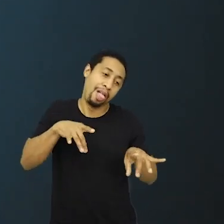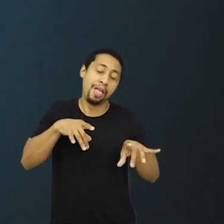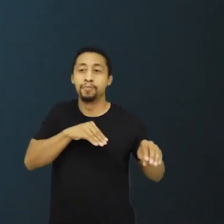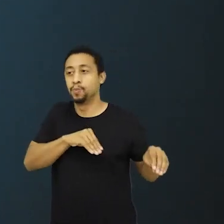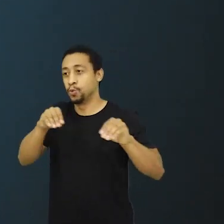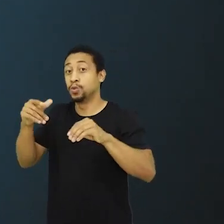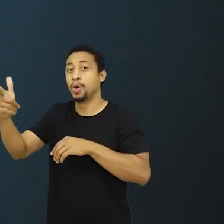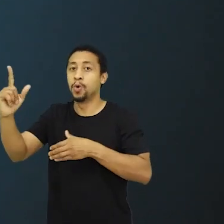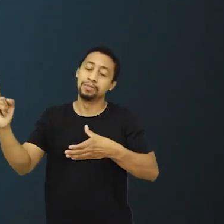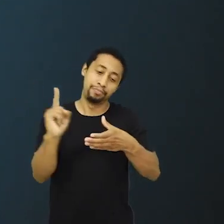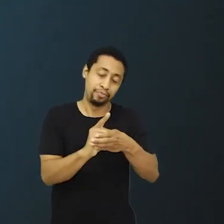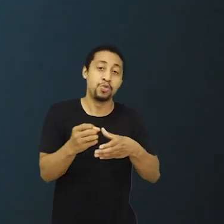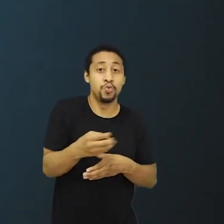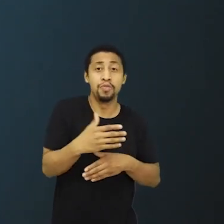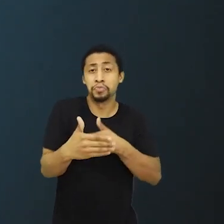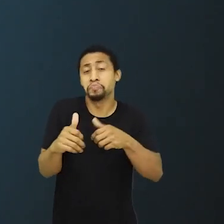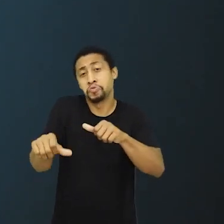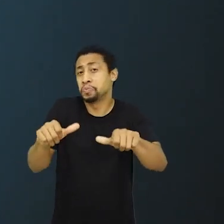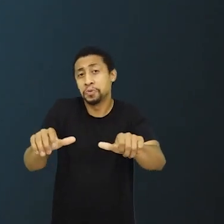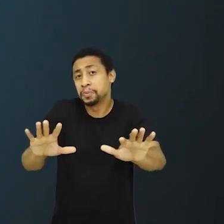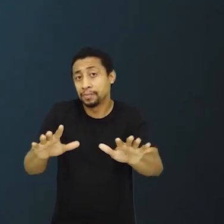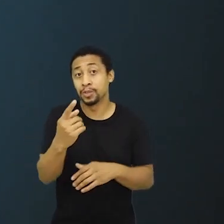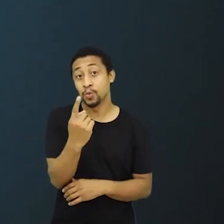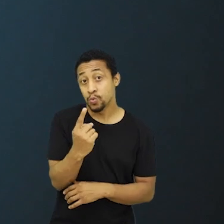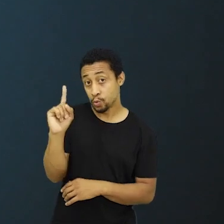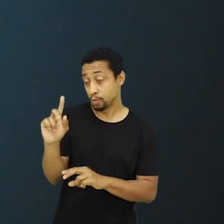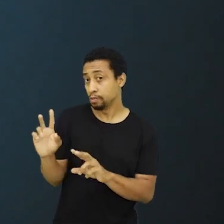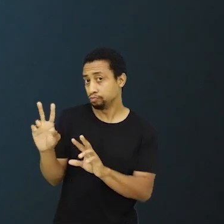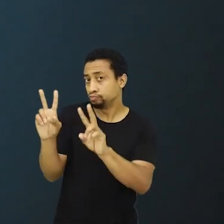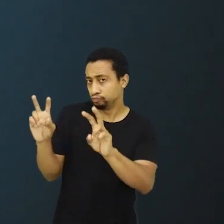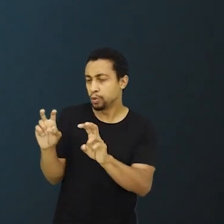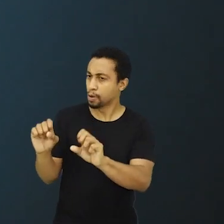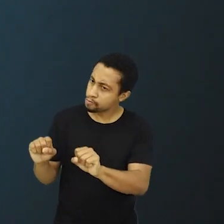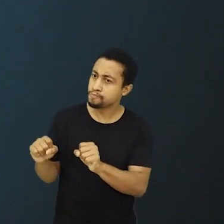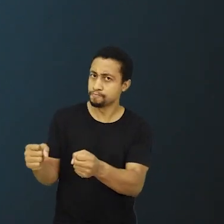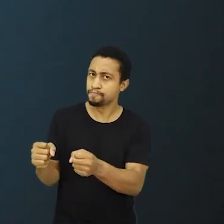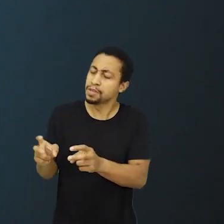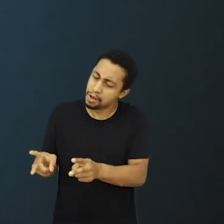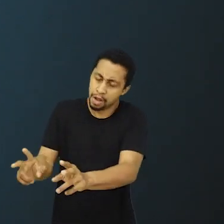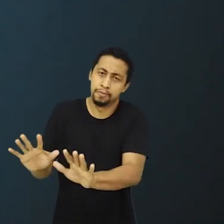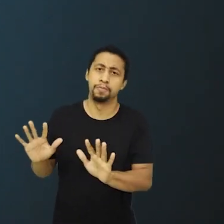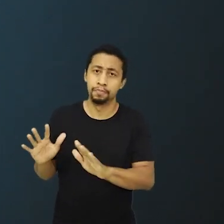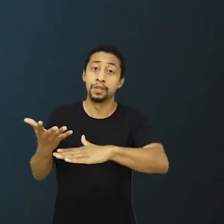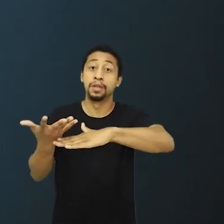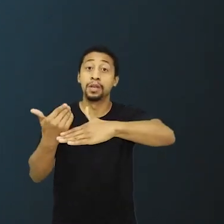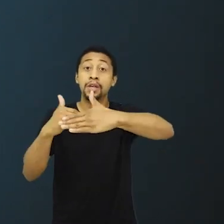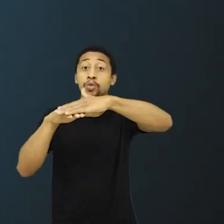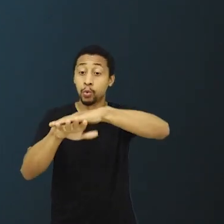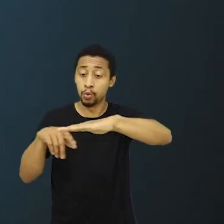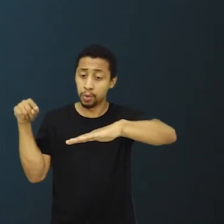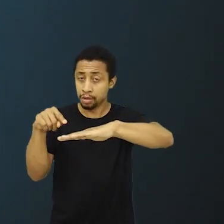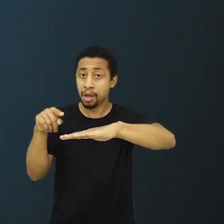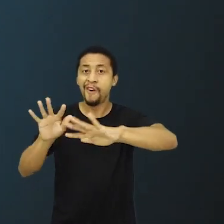ferramenta. Por fim, a última coisa que eu defendo e sempre defendi é que o acervo ele não é uma atividade